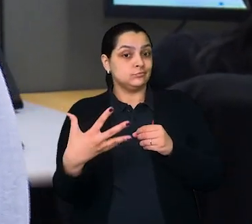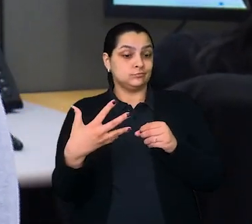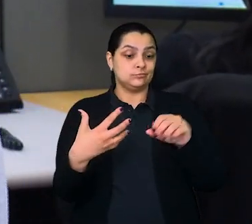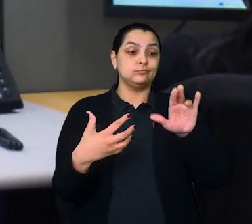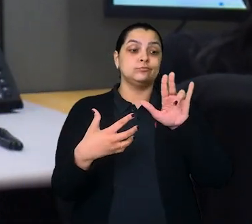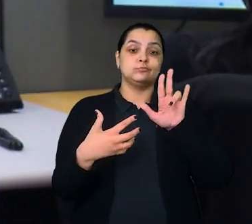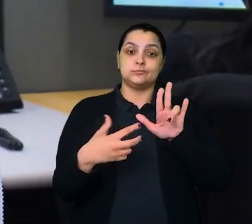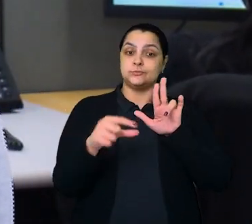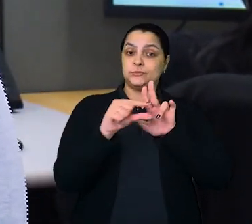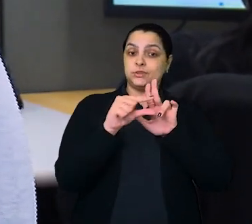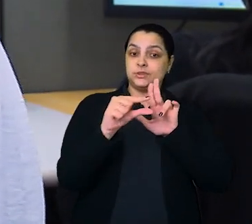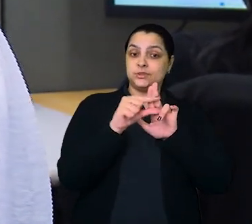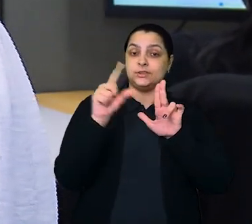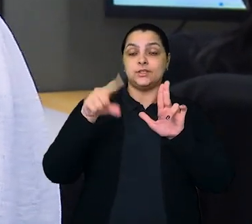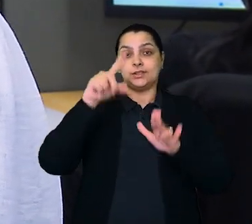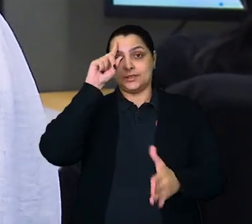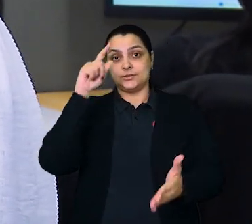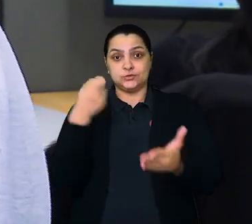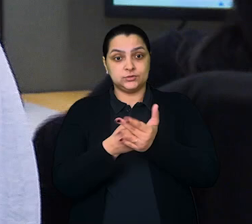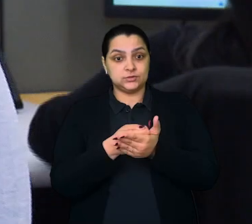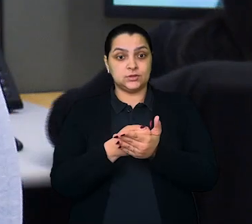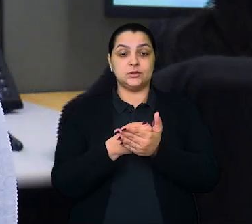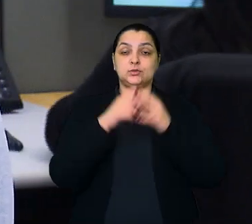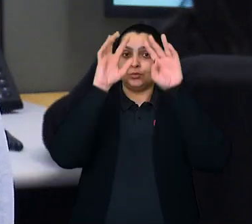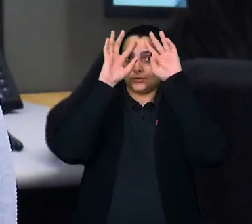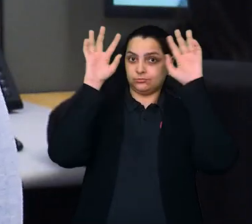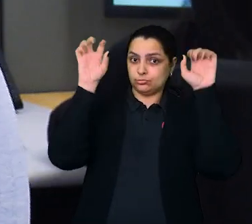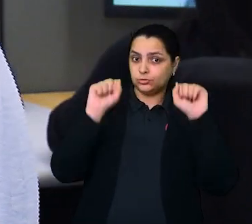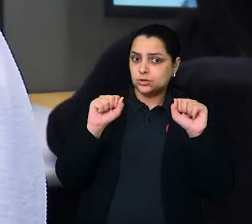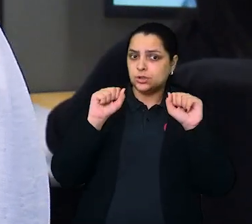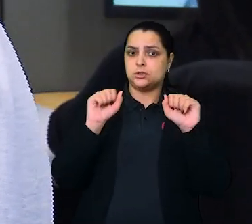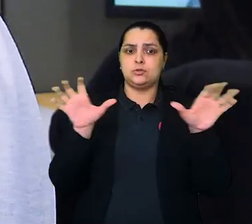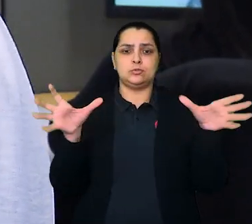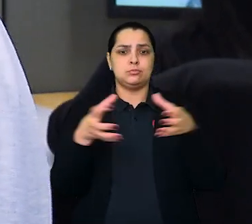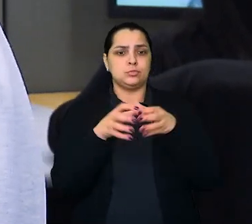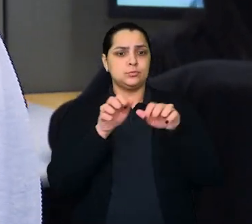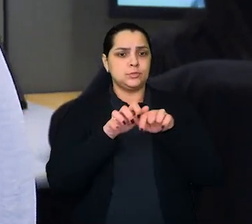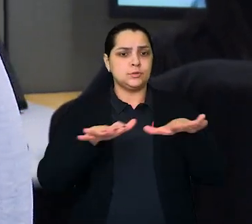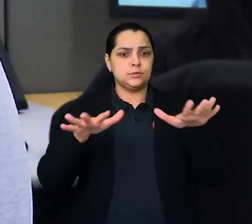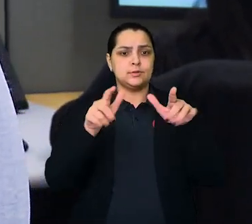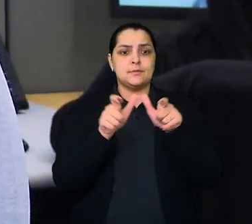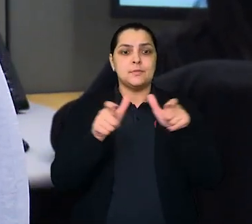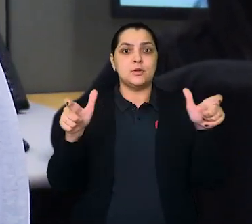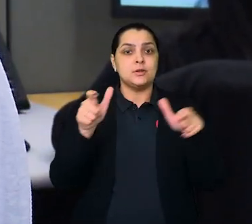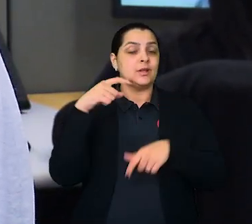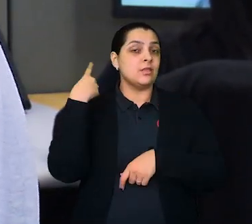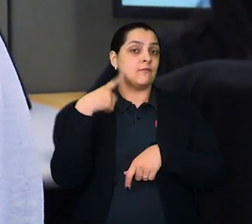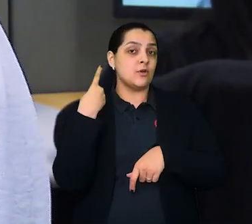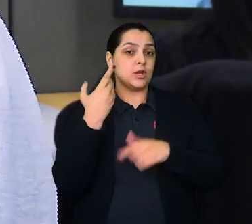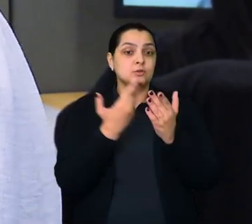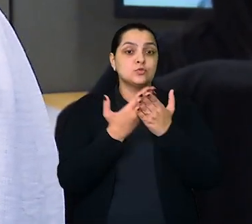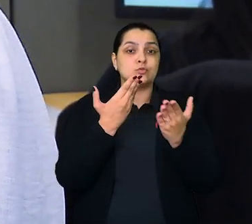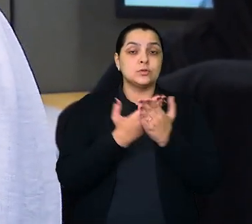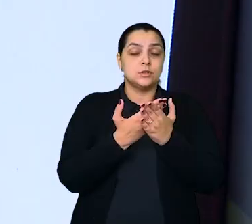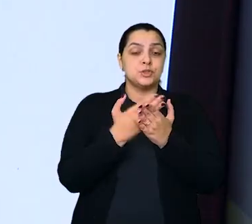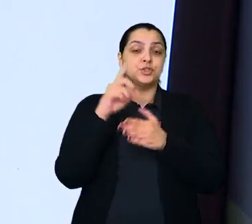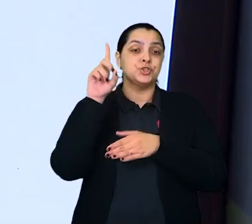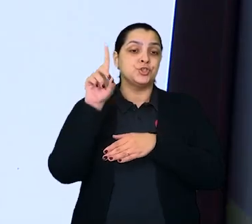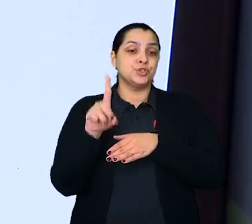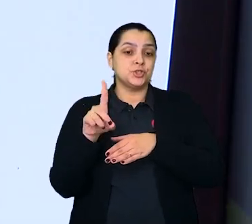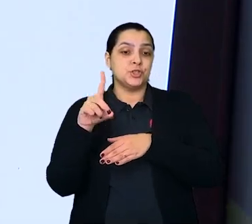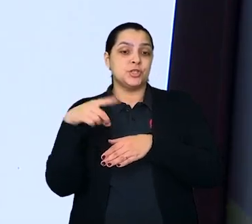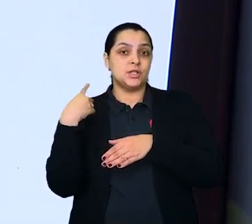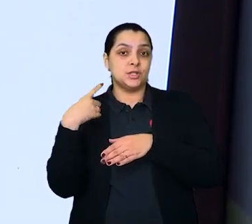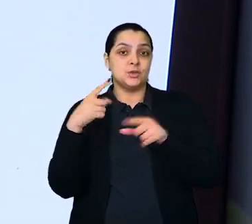TST principal está sendo as decisões do tribunal. O nosso público majoritário são advogados e estudantes de direito.